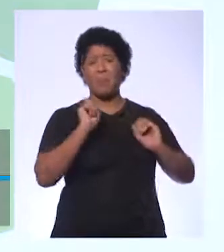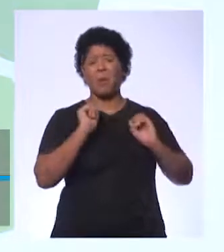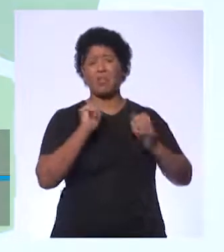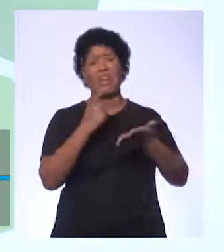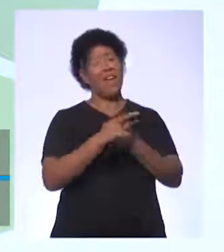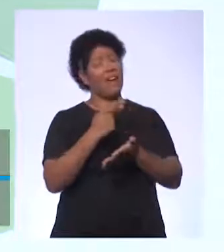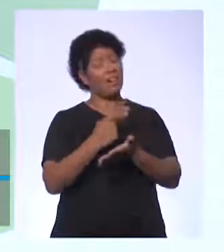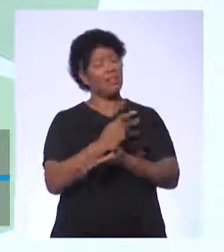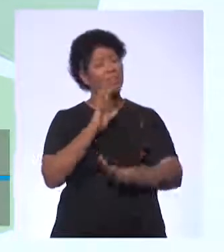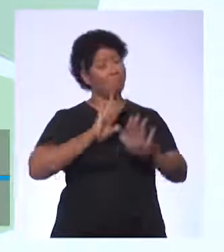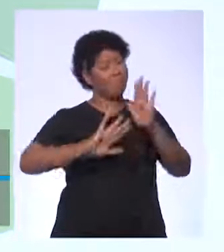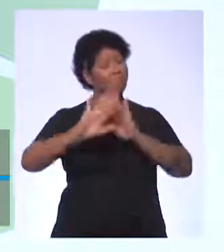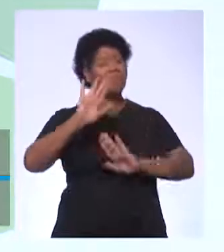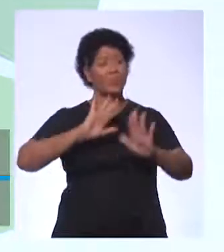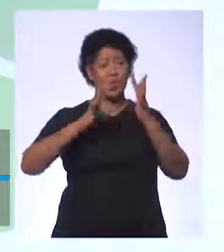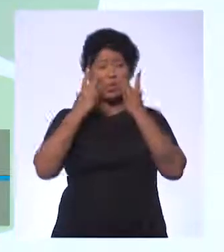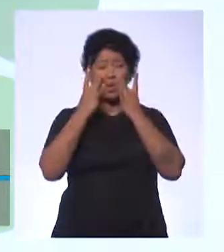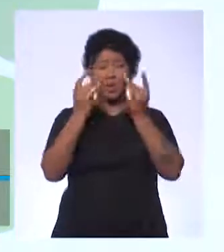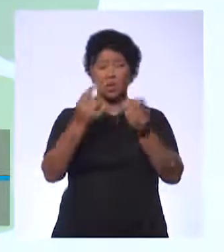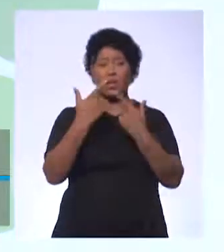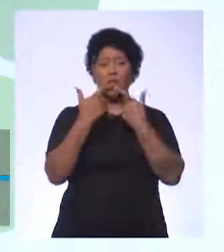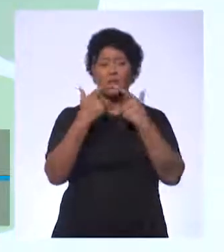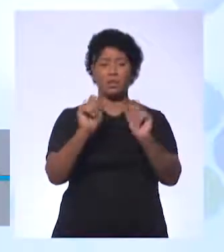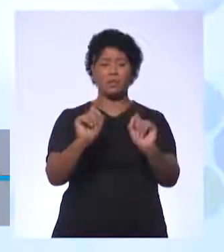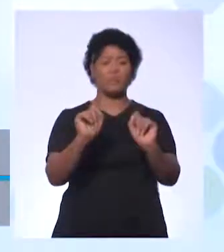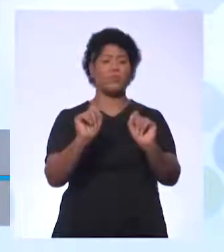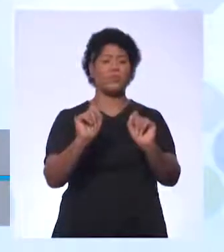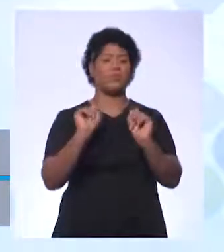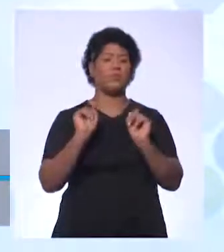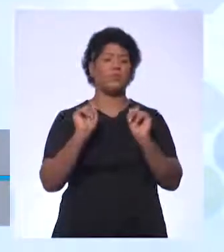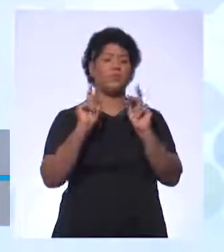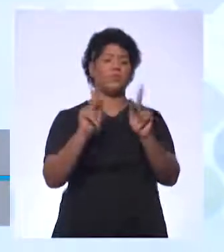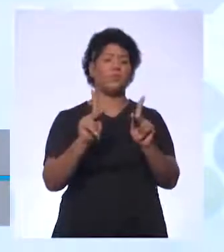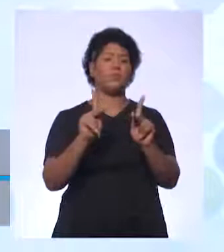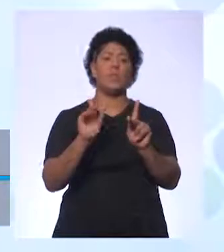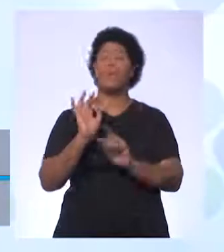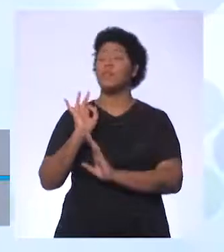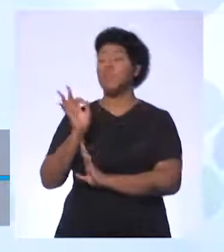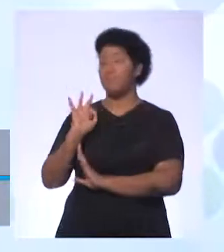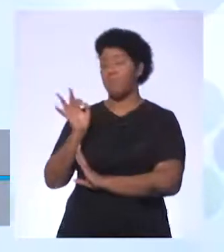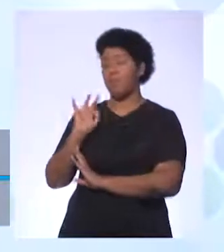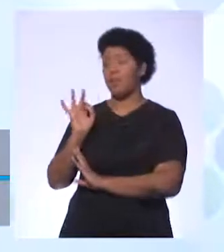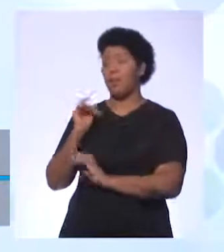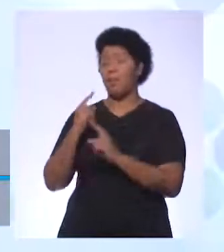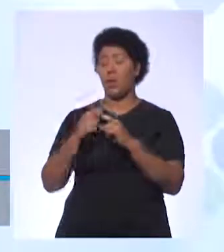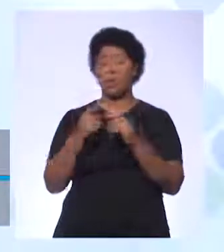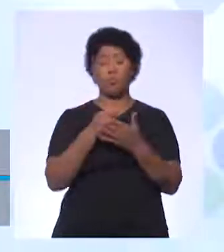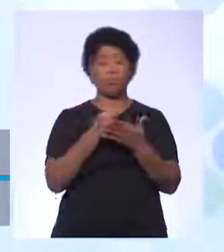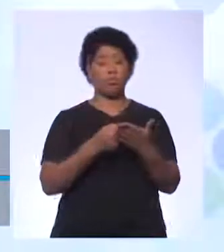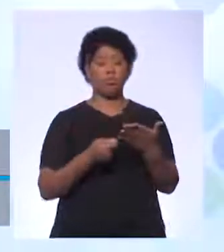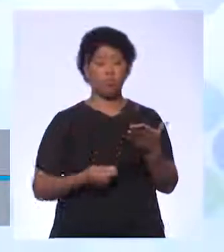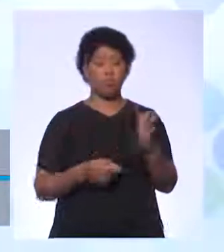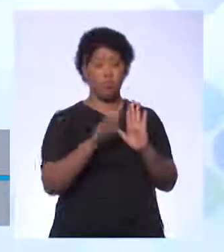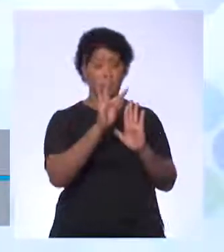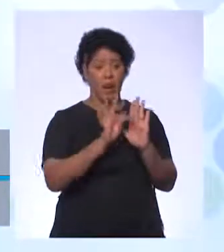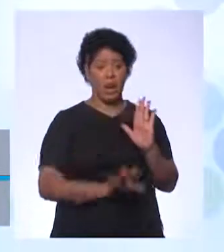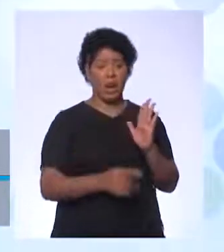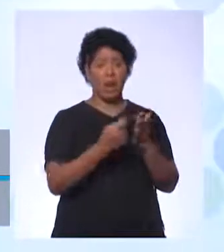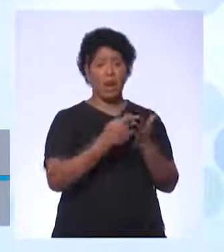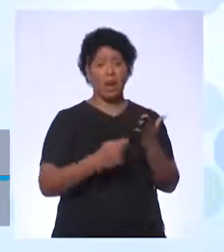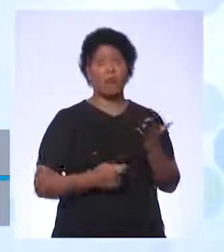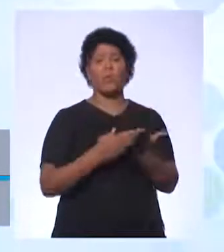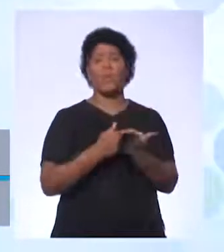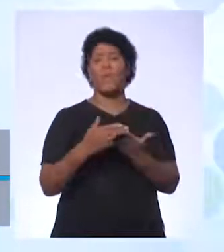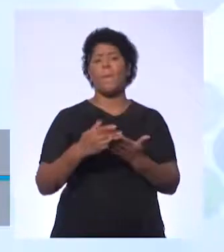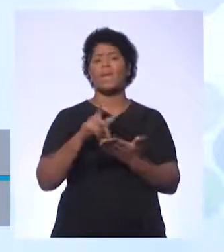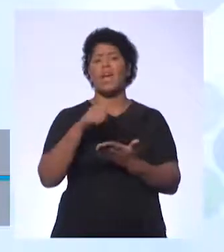com isso na questão do linguajar também. Exatamente. Tanto que o texto, a parte escrita, né, logo no começo, nós vimos que ele